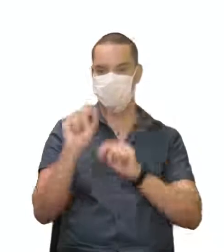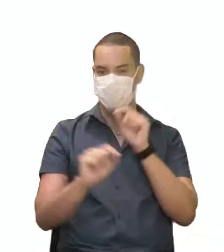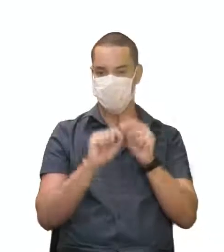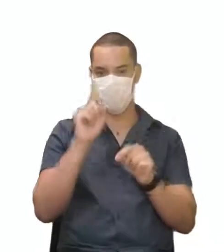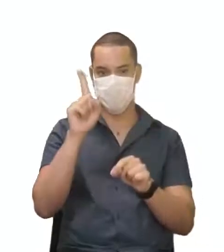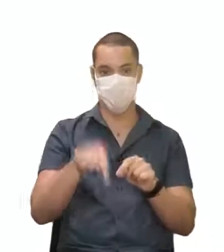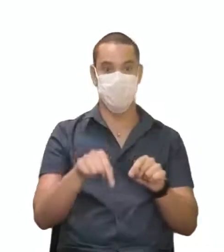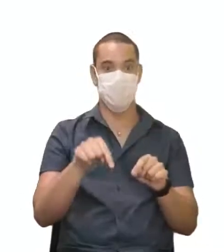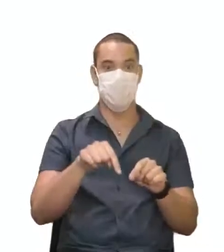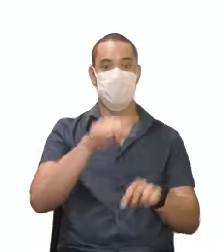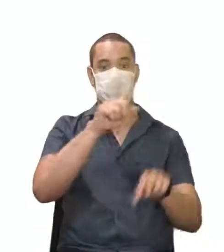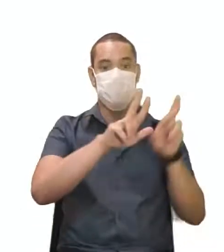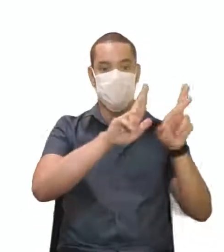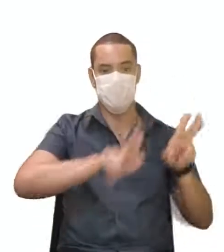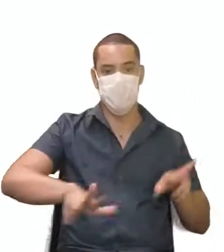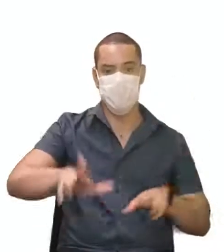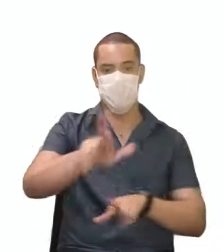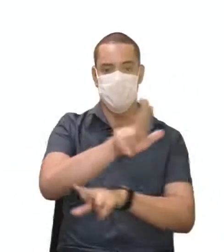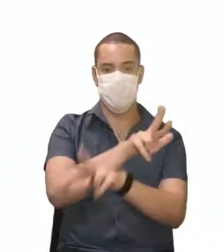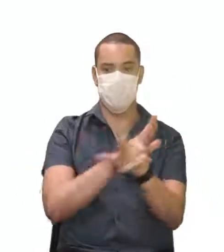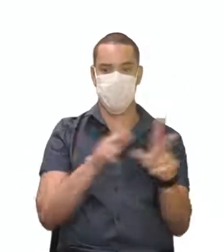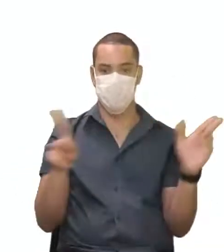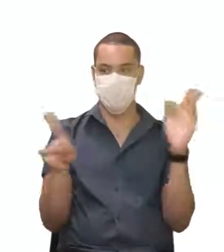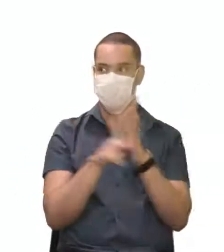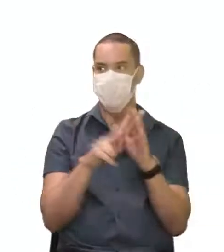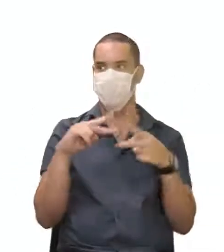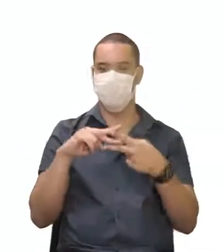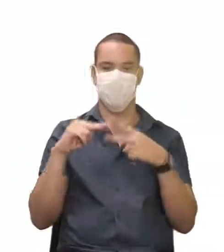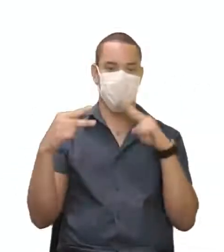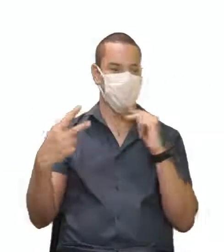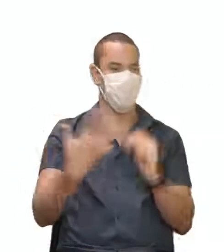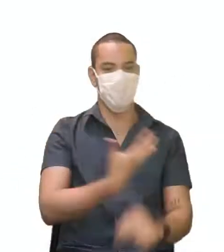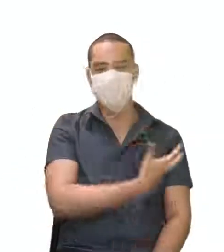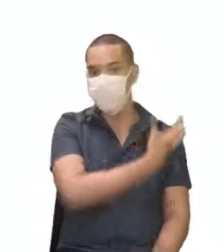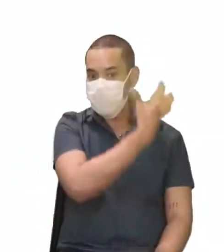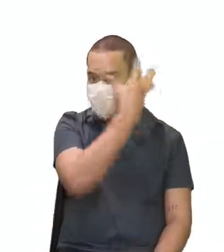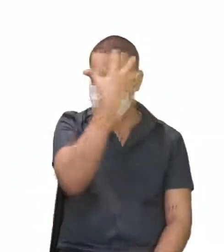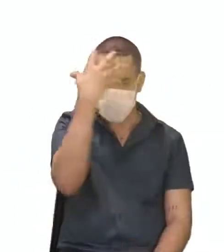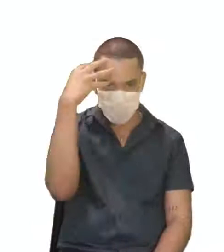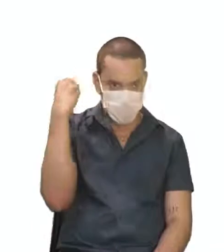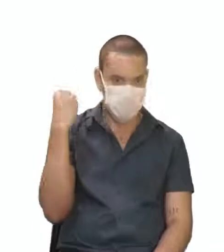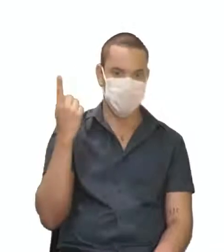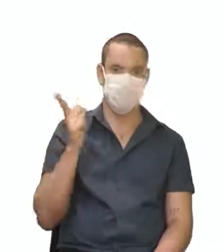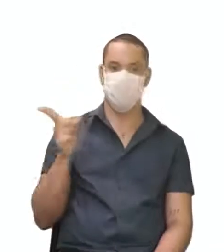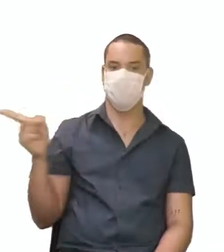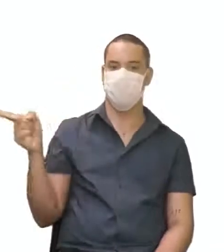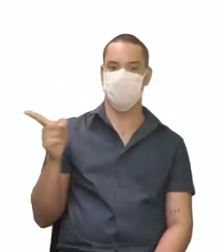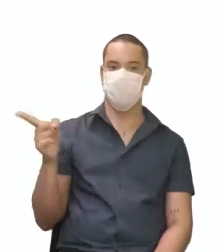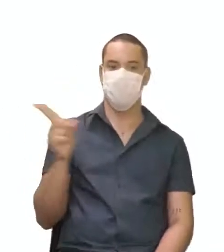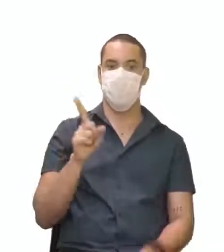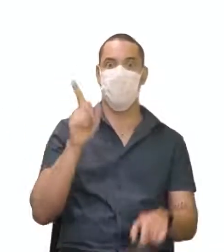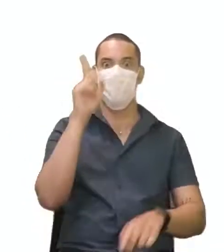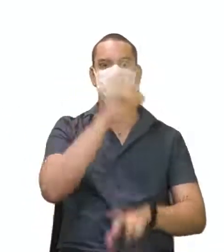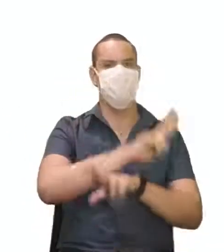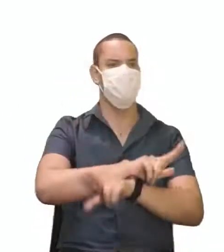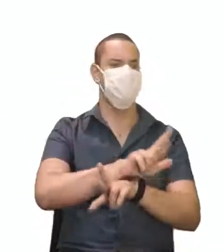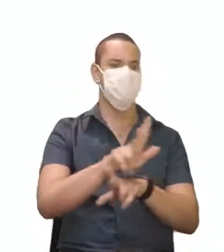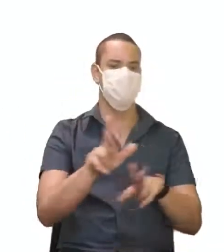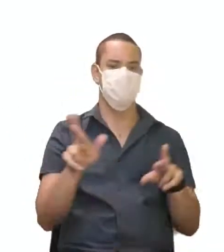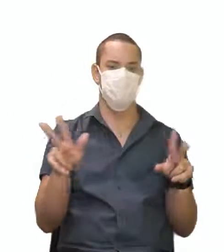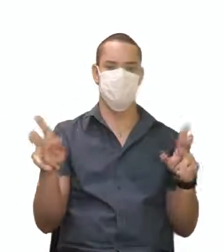é a variabilidade genética. Não esqueça isso, meus amores.